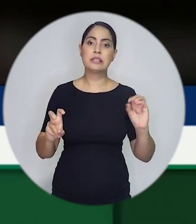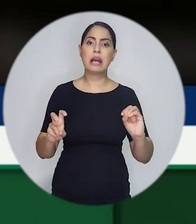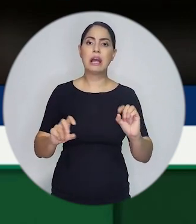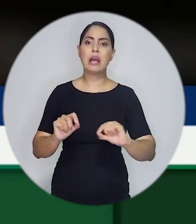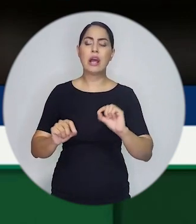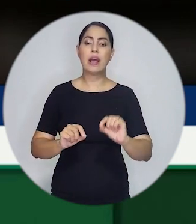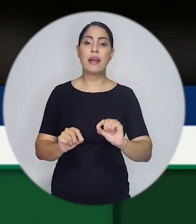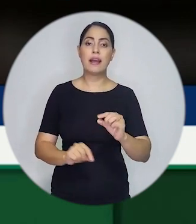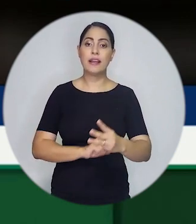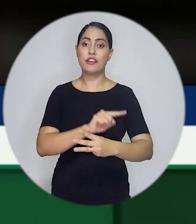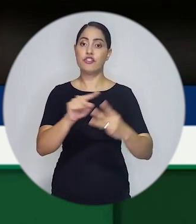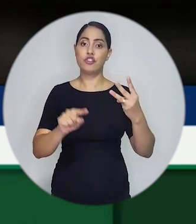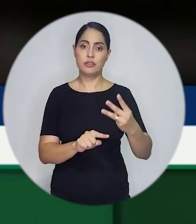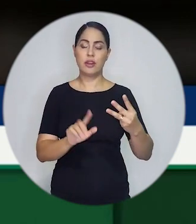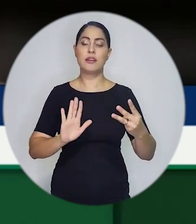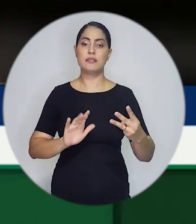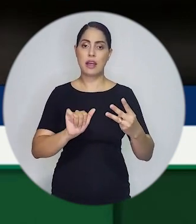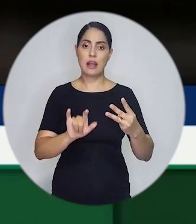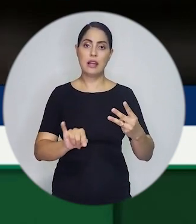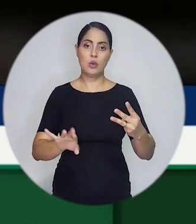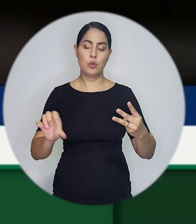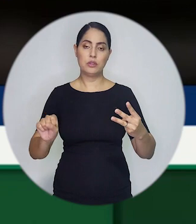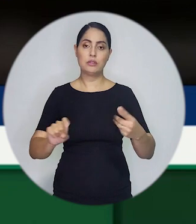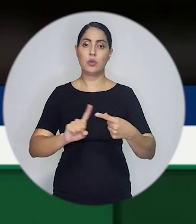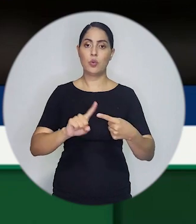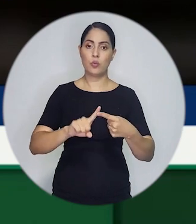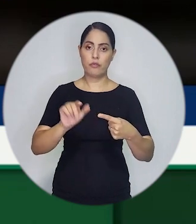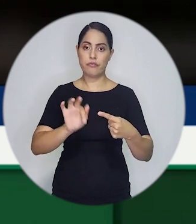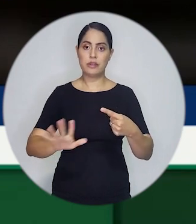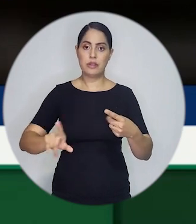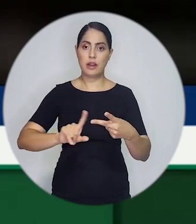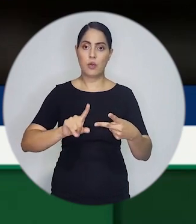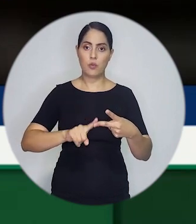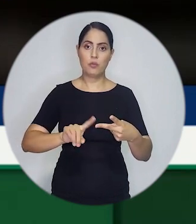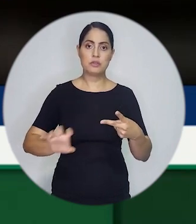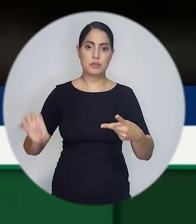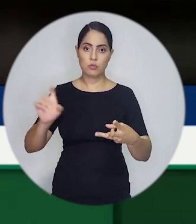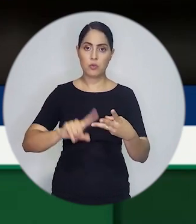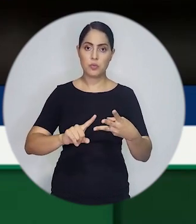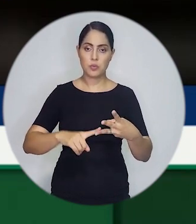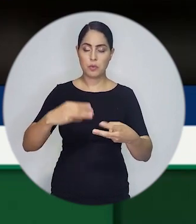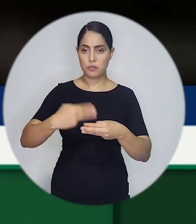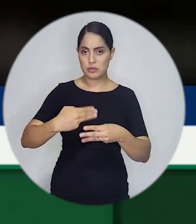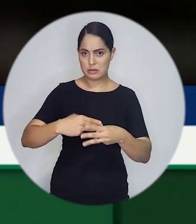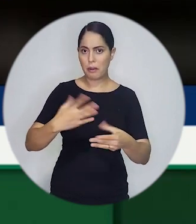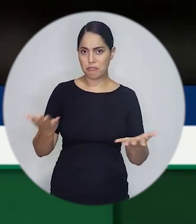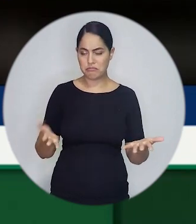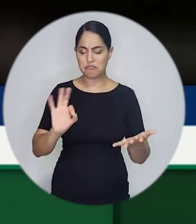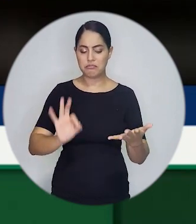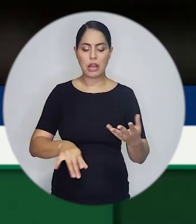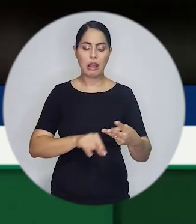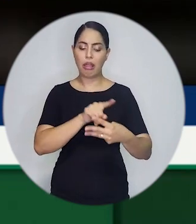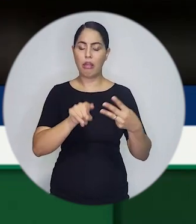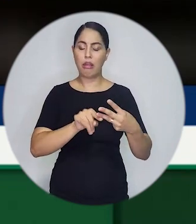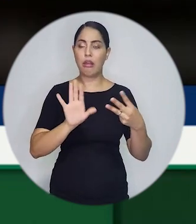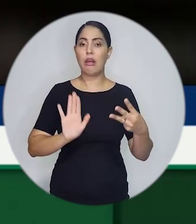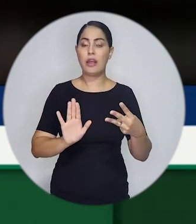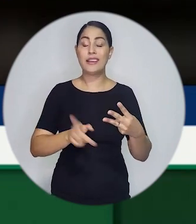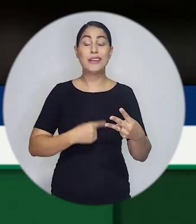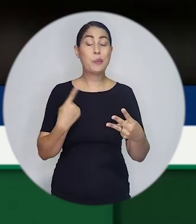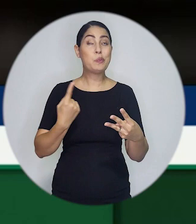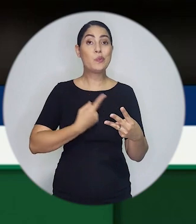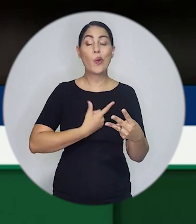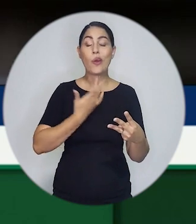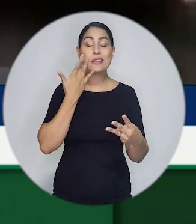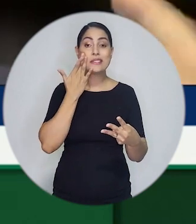110, é de 3 alíquotas, ou 3 subalíquotas, né? Uma federal, uma estadual e municipal. E até por